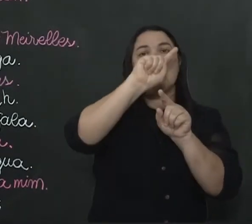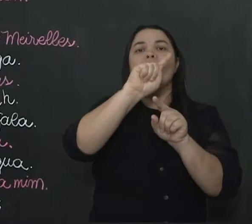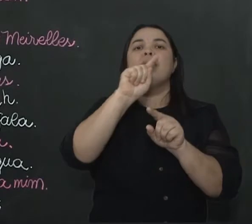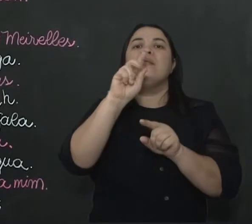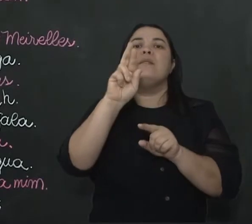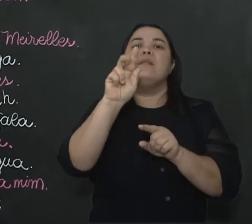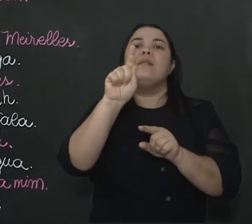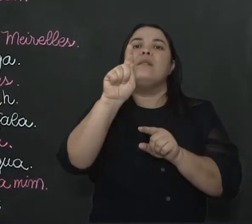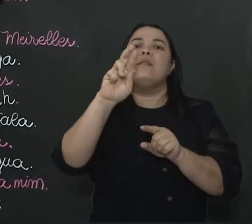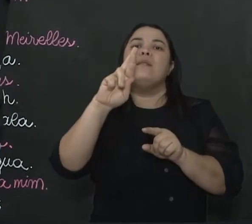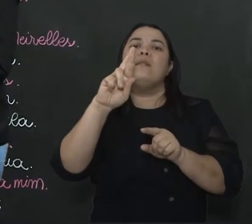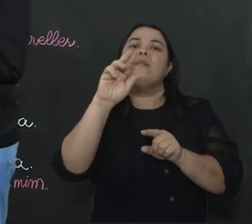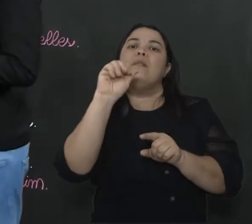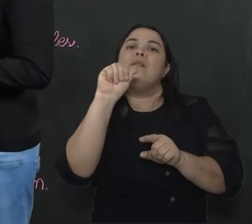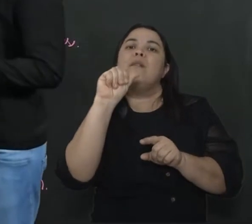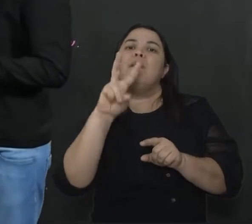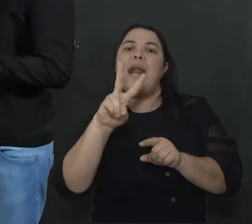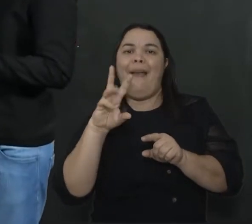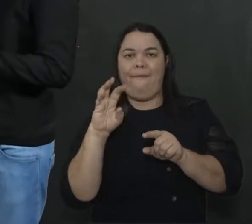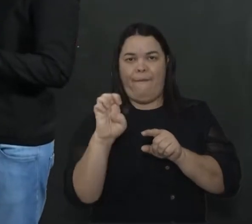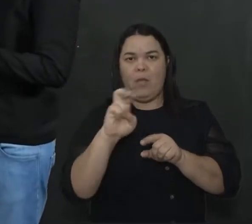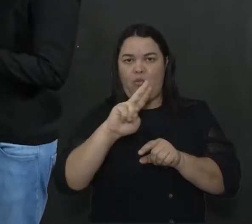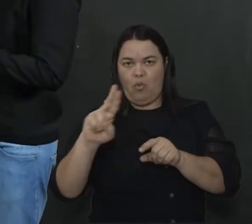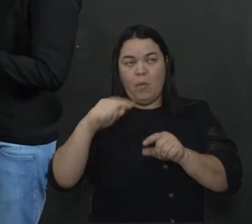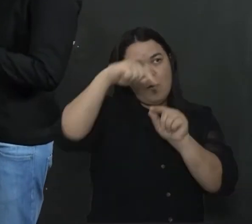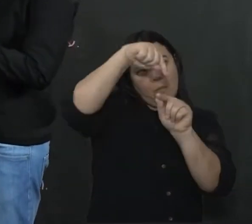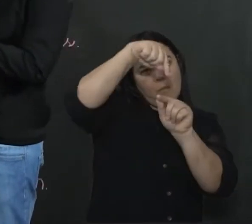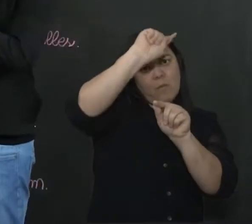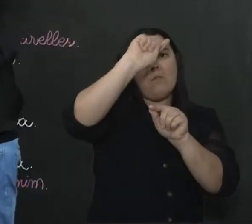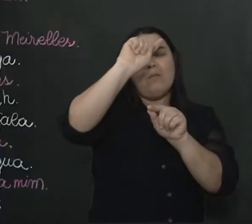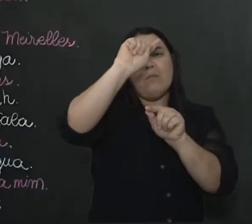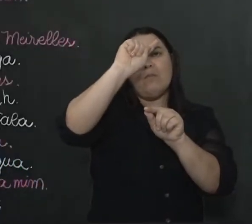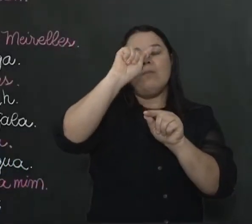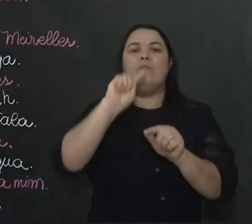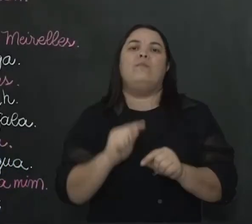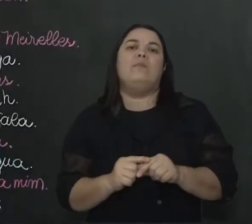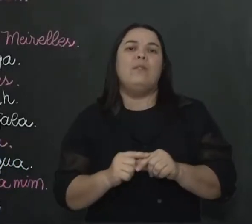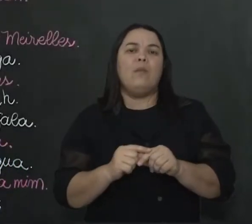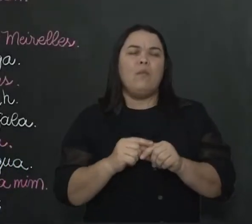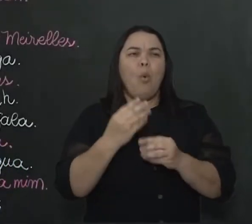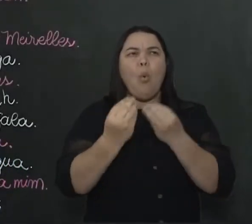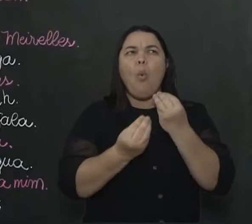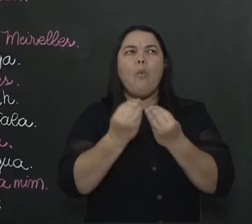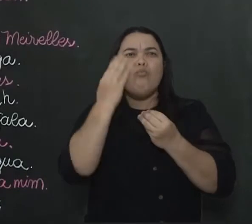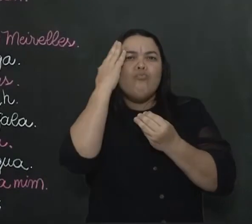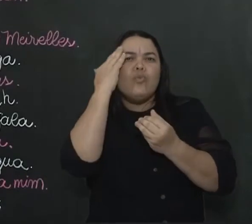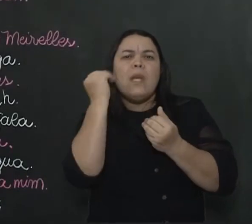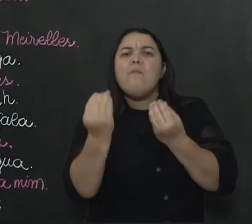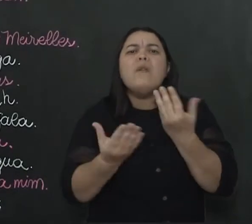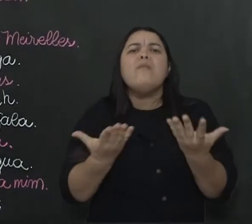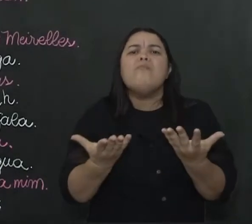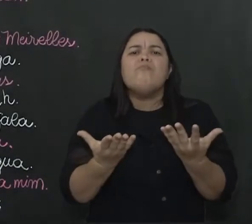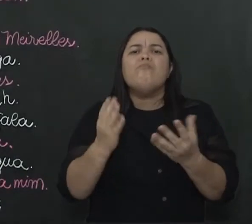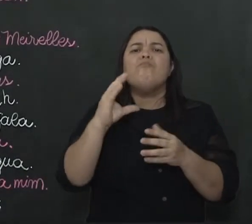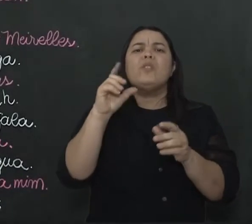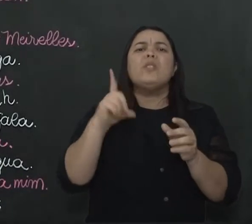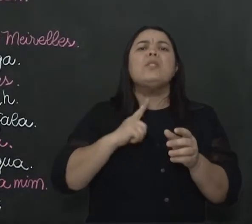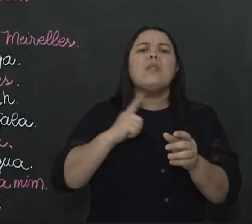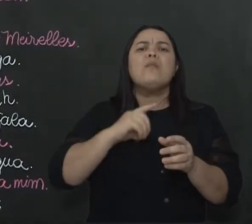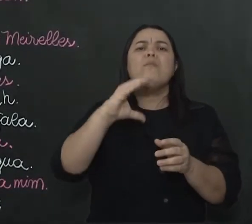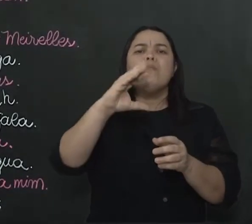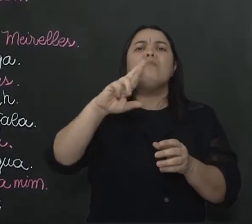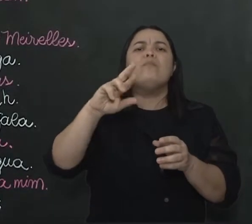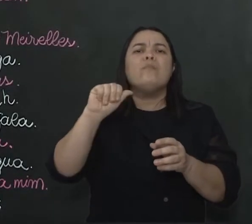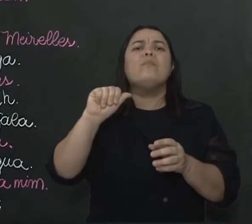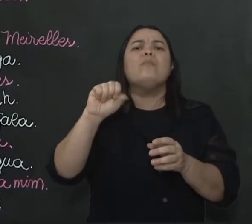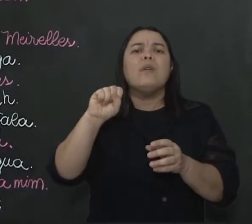vista gráfico a ocorrência. Então, a marcação da crase é feita com o acento grave, que é como se fosse esse acento agudo para o lado oposto,